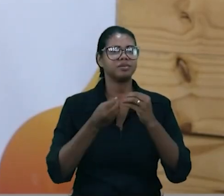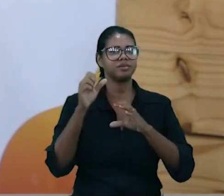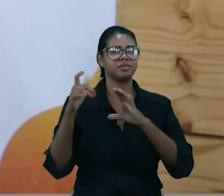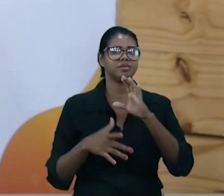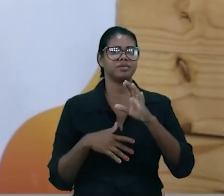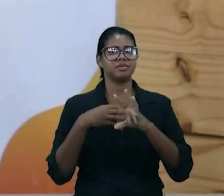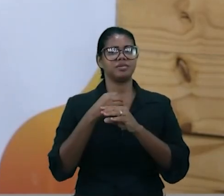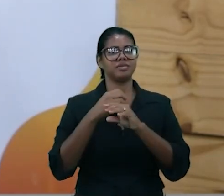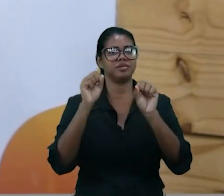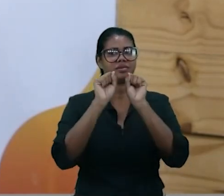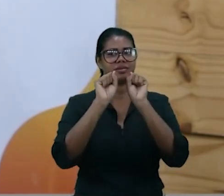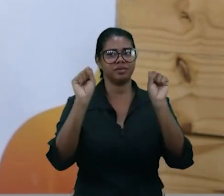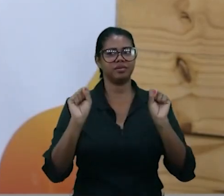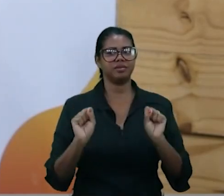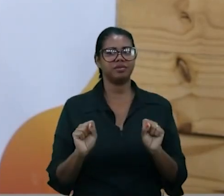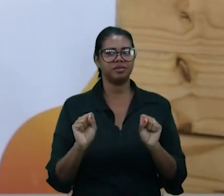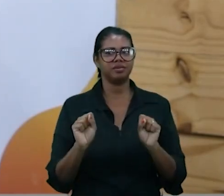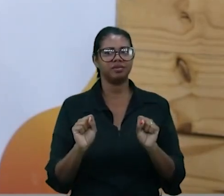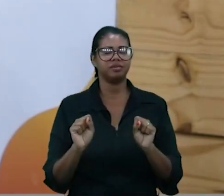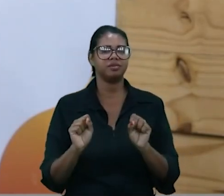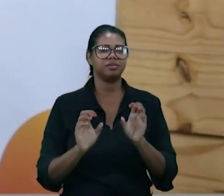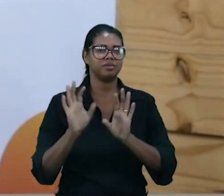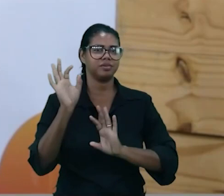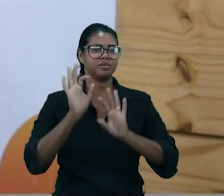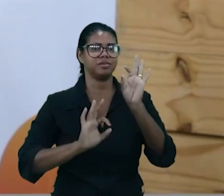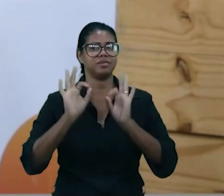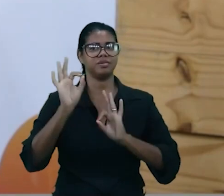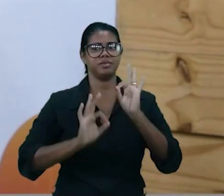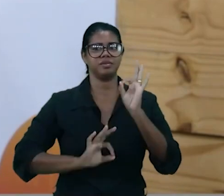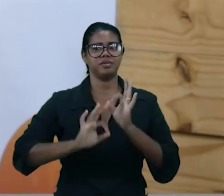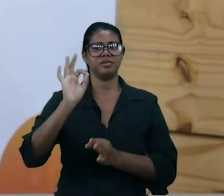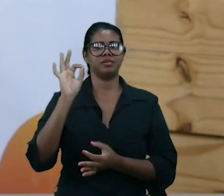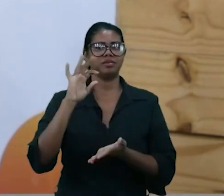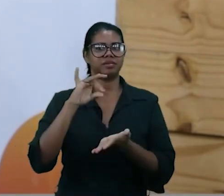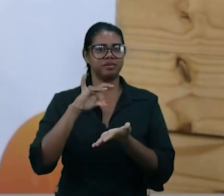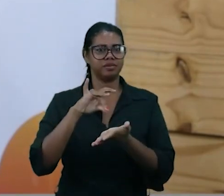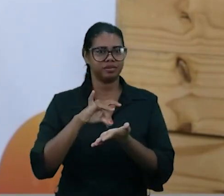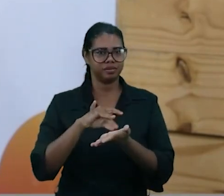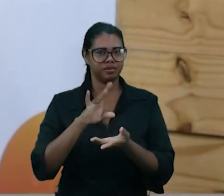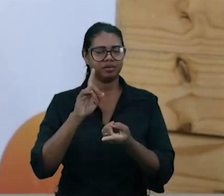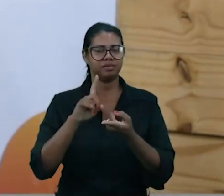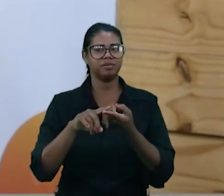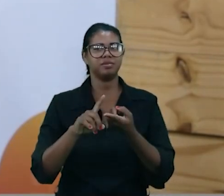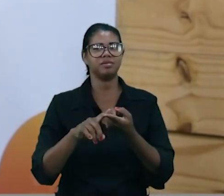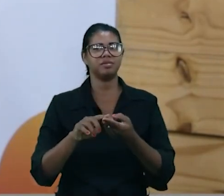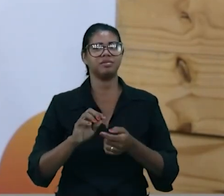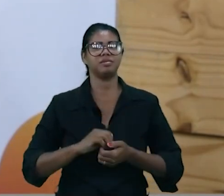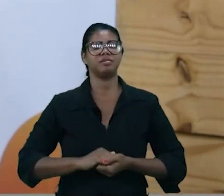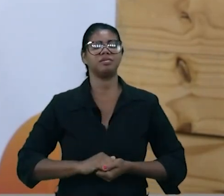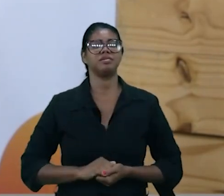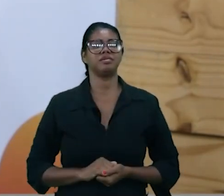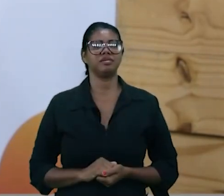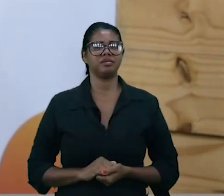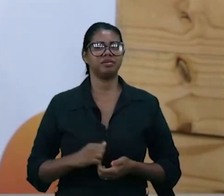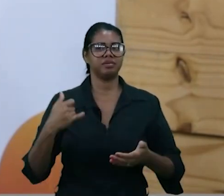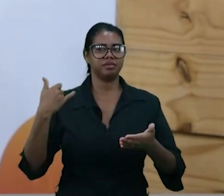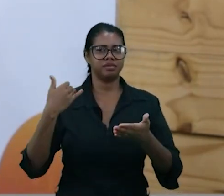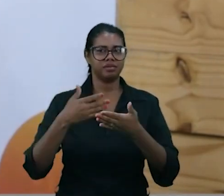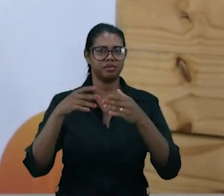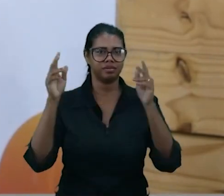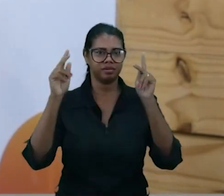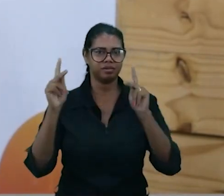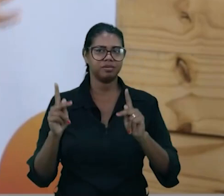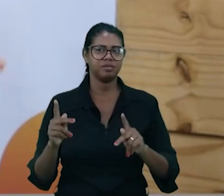forma sistemática, de uma forma organizada, uma determinada ordem, onde as ciências elas fossem segmentadas